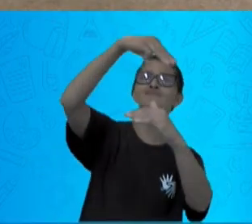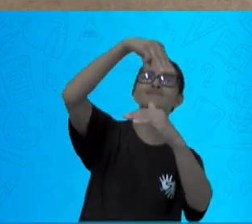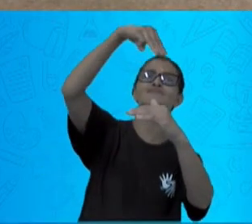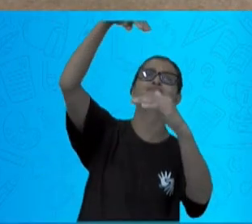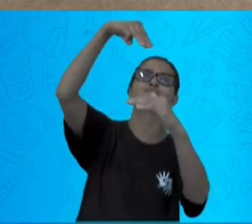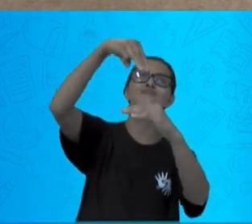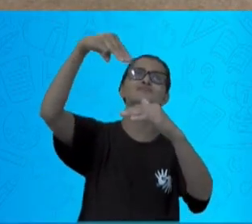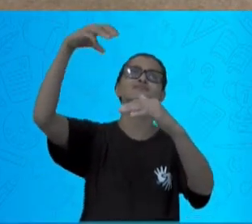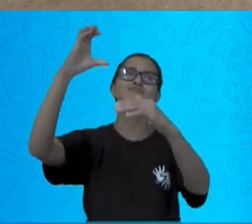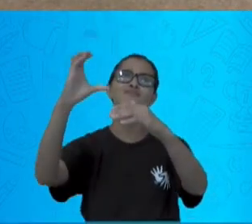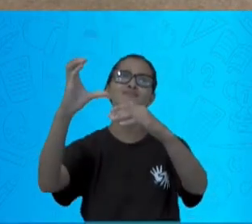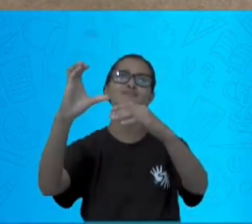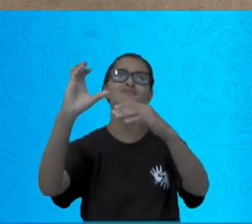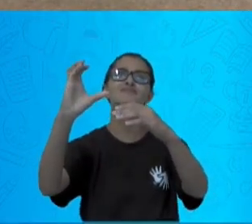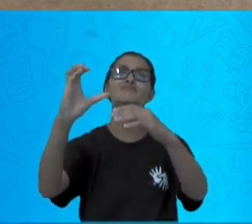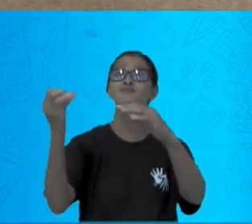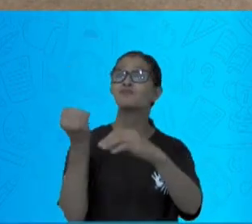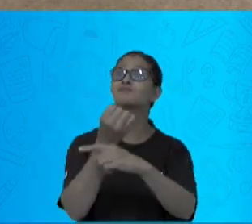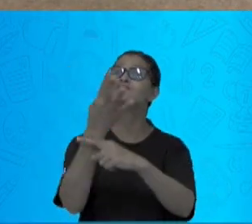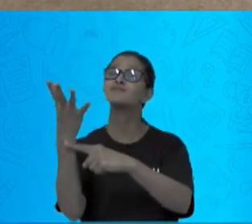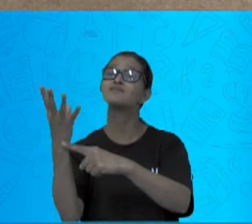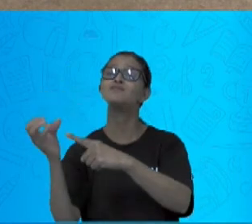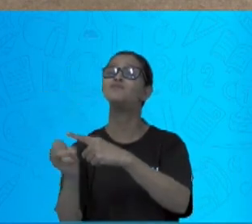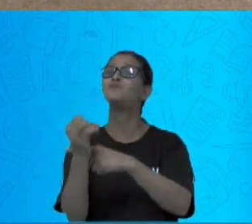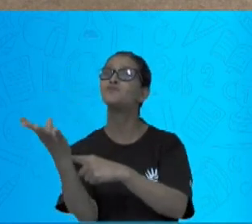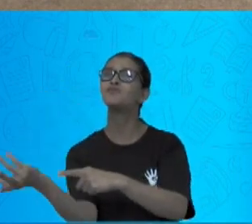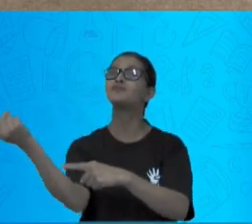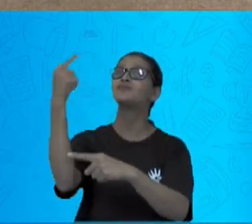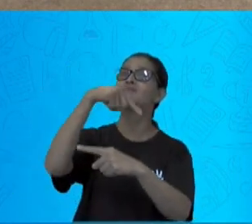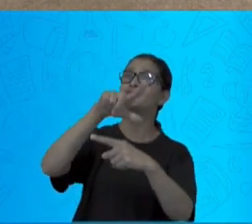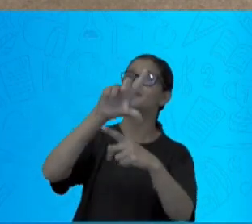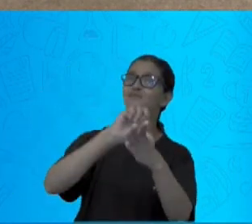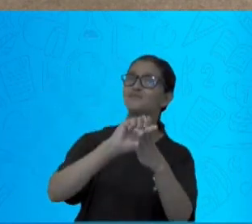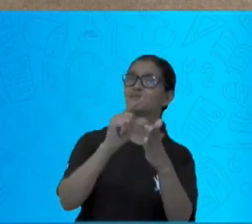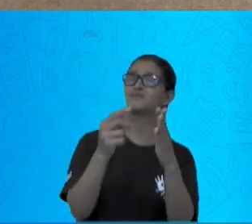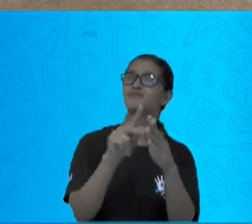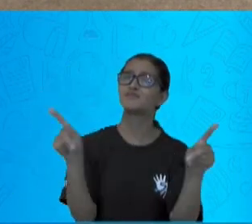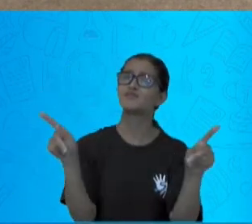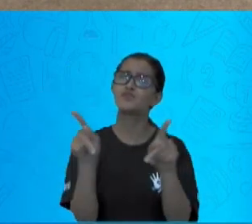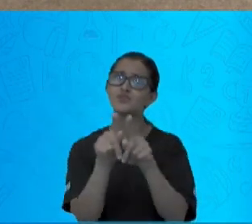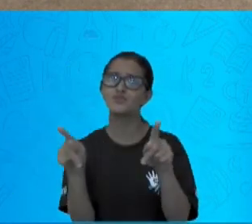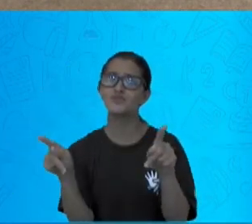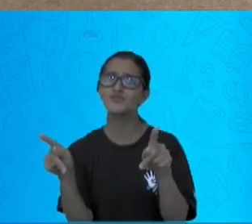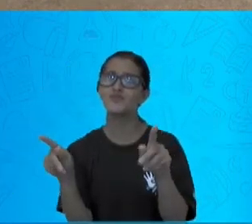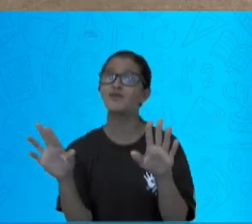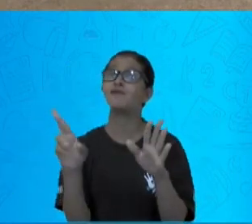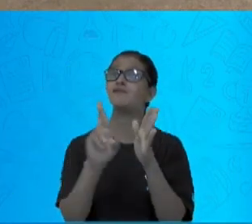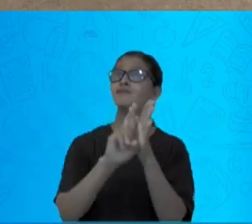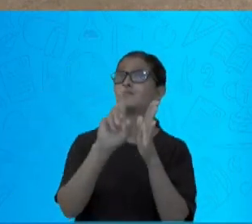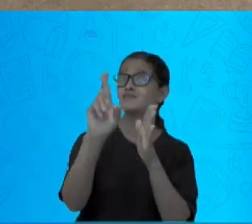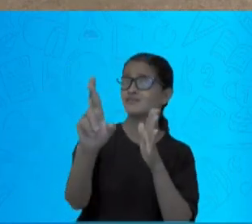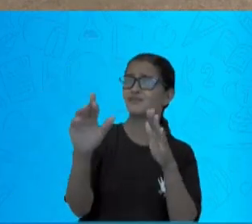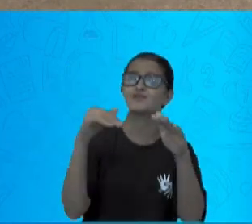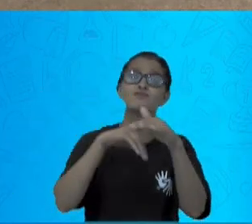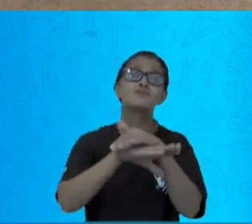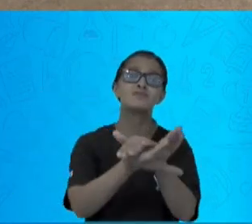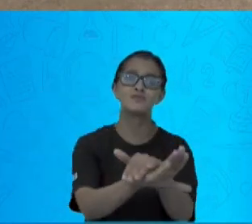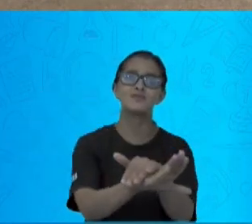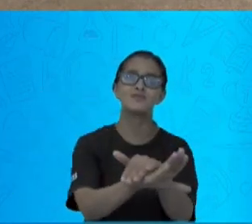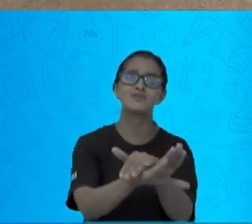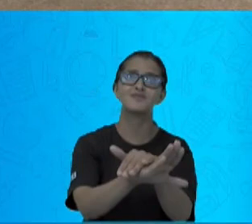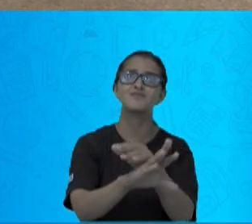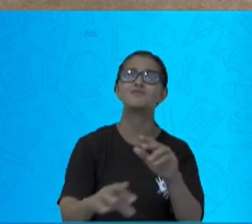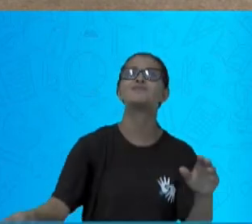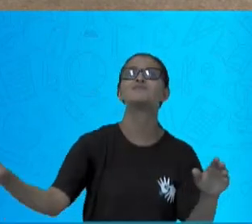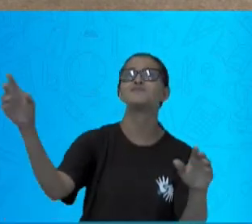pelo denominador da fração que você tinha escrita pelo professor. O resultado dessa conta você guarda, por favor. Ele vai ser multiplicado